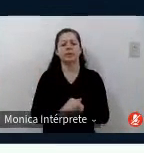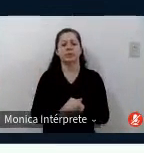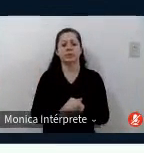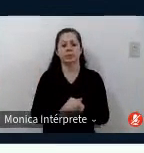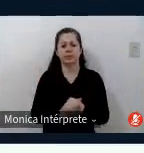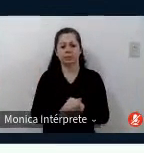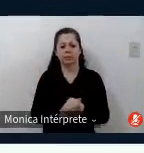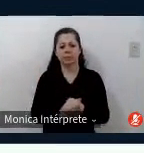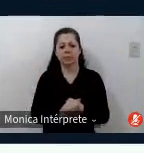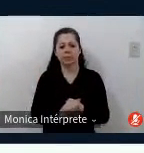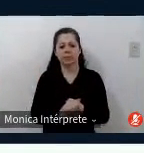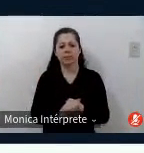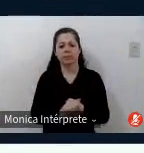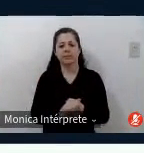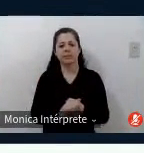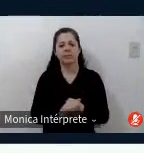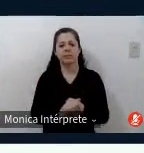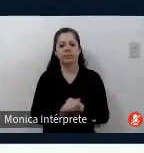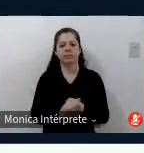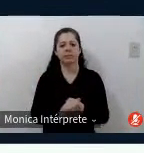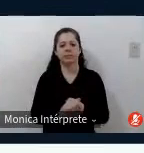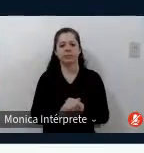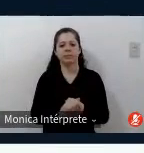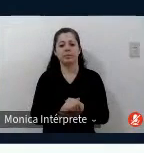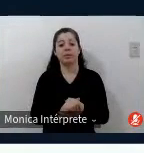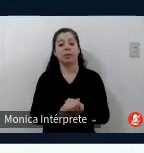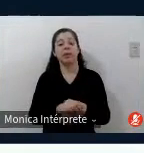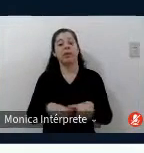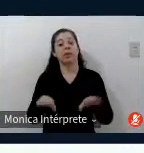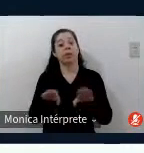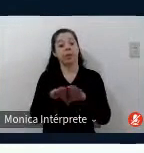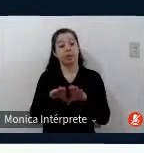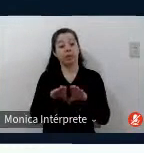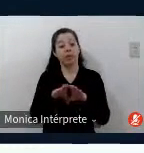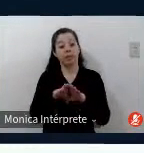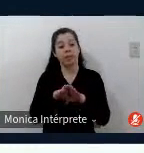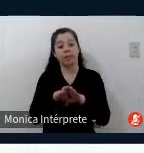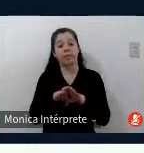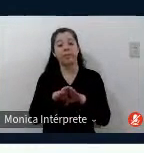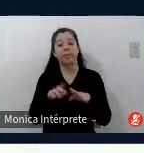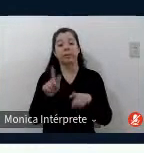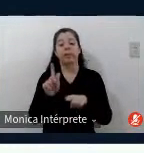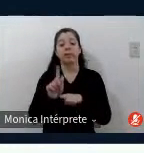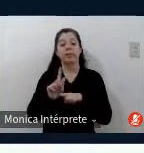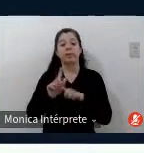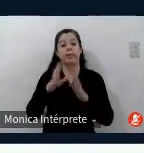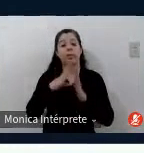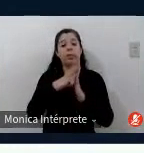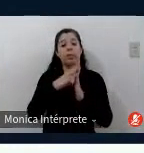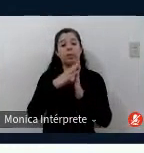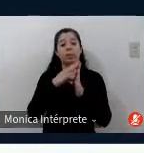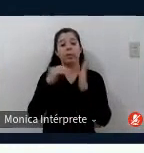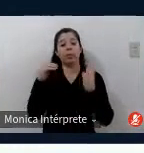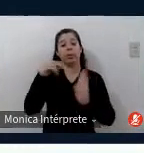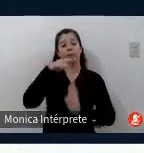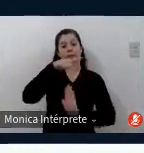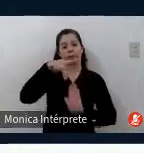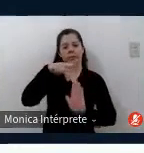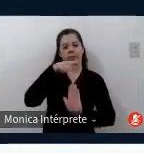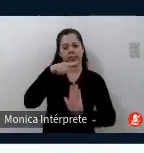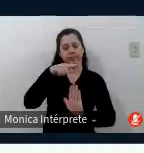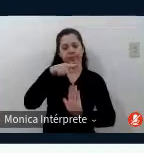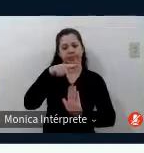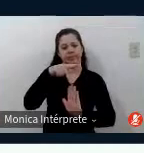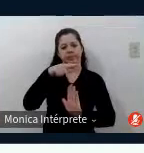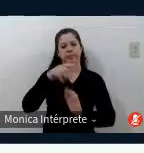desse plano, né, e também um modelo de gestão. Então, essa gestão, ela, lembrando que ela é uma